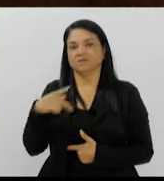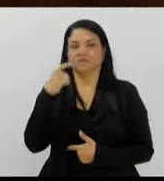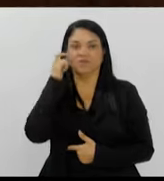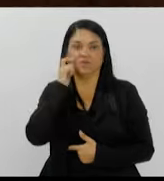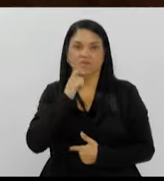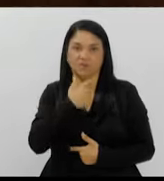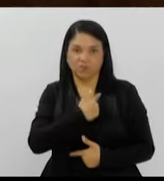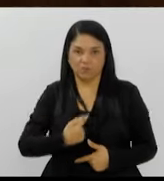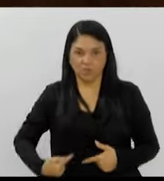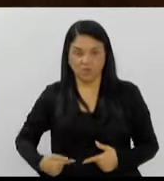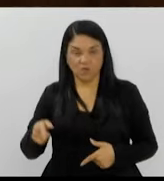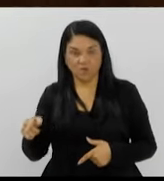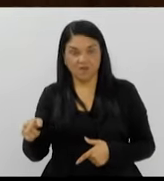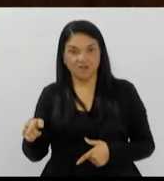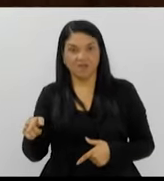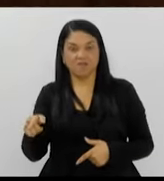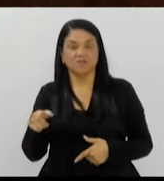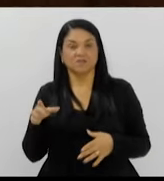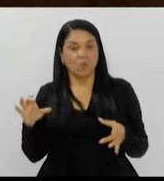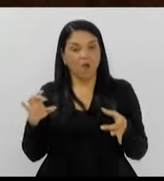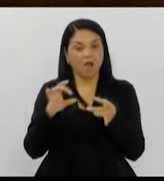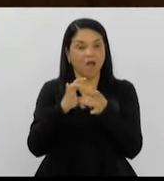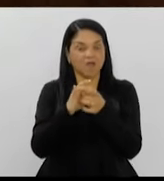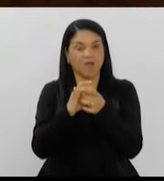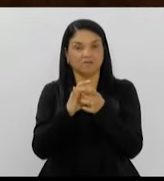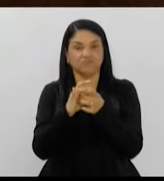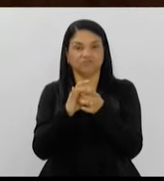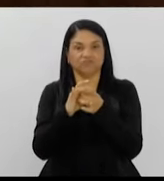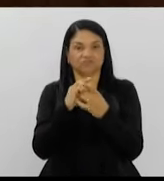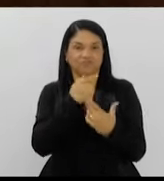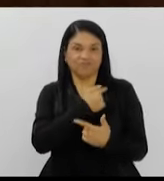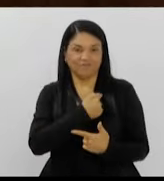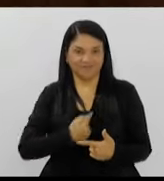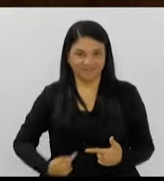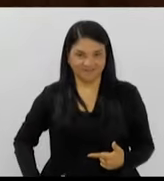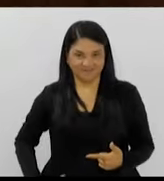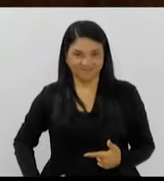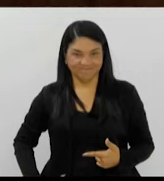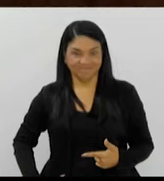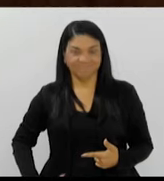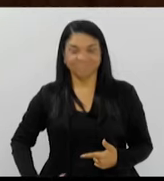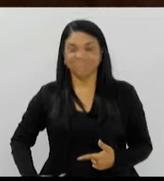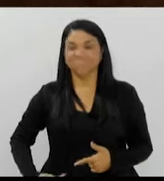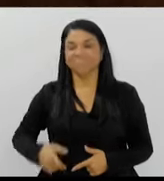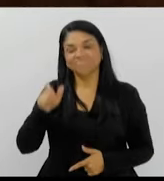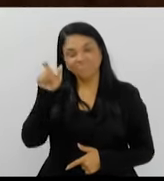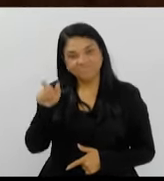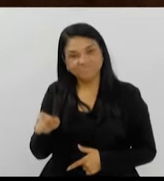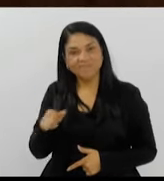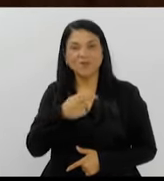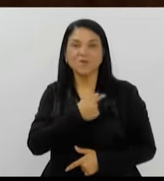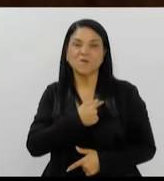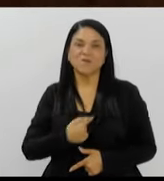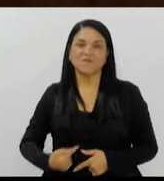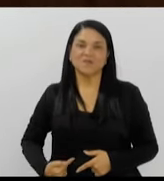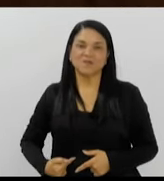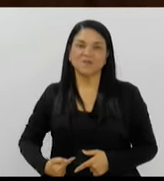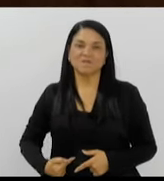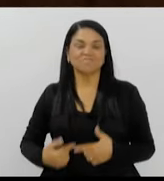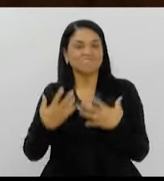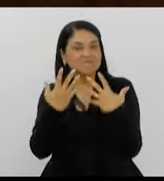porque são Aliados do governo o senhor tá caindo exatamente na armadilha que o